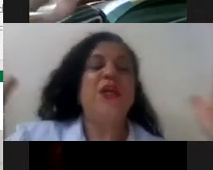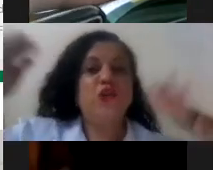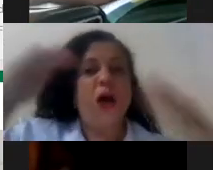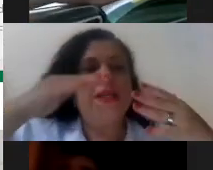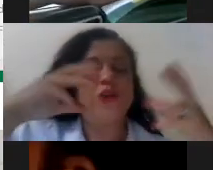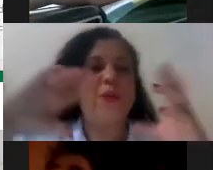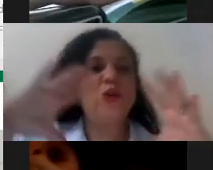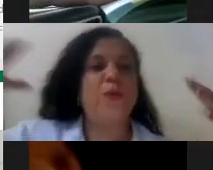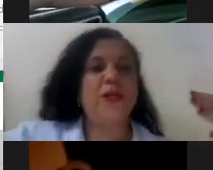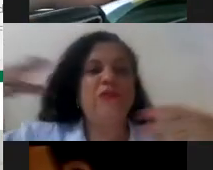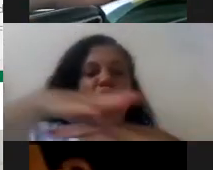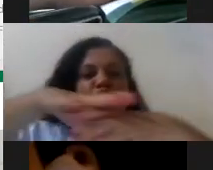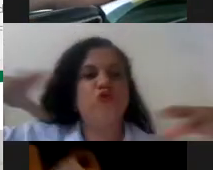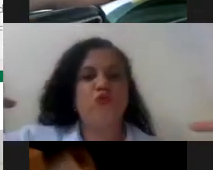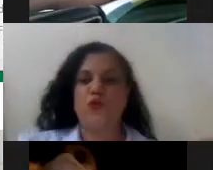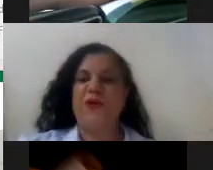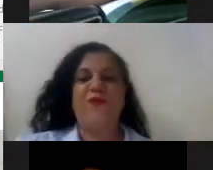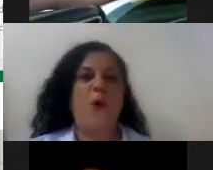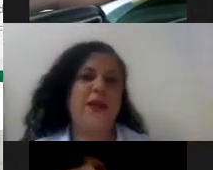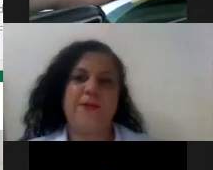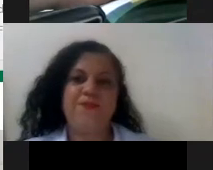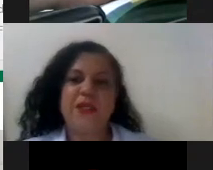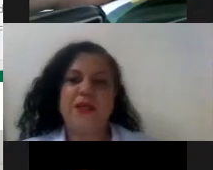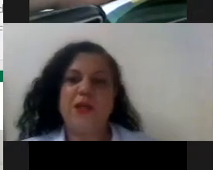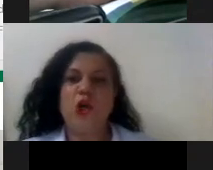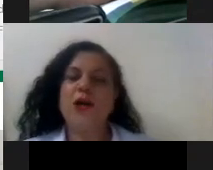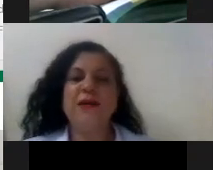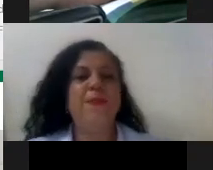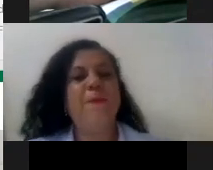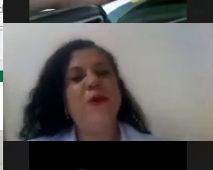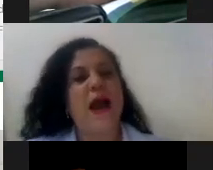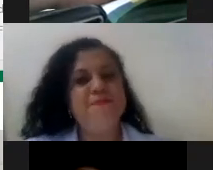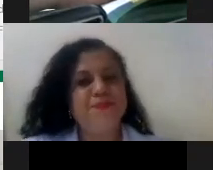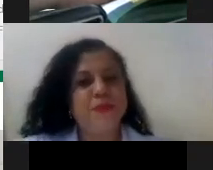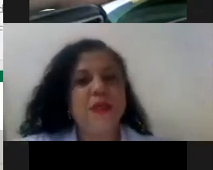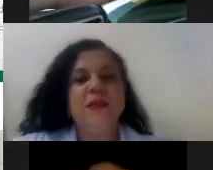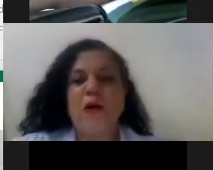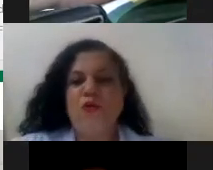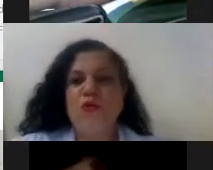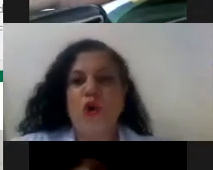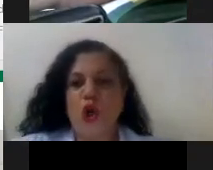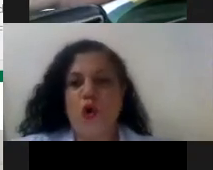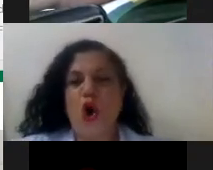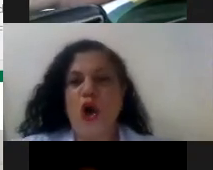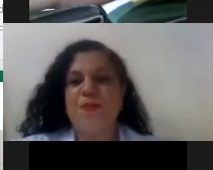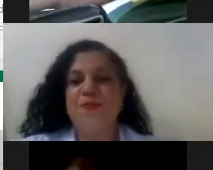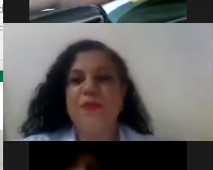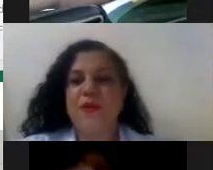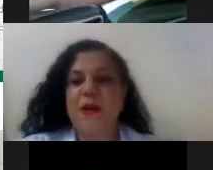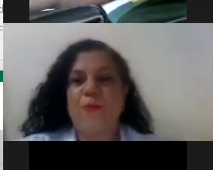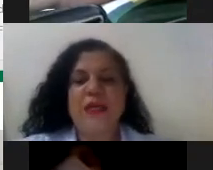quente? Dobra esse cobertor por dentro de uma fronha e coloca aqui para apoiar. Então,